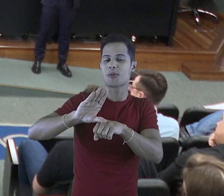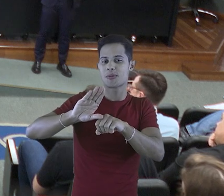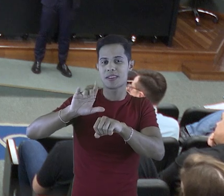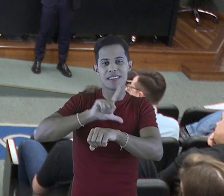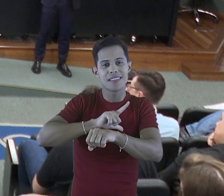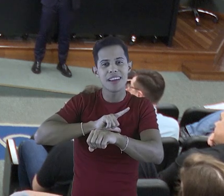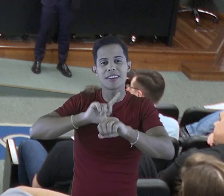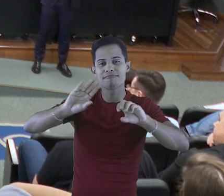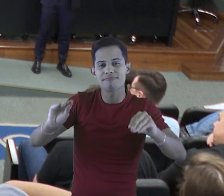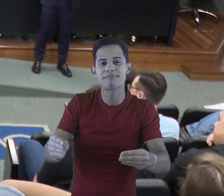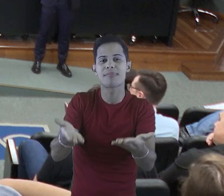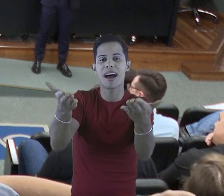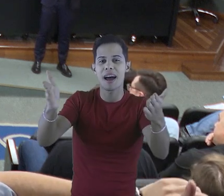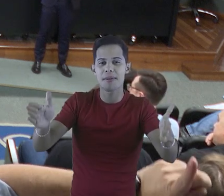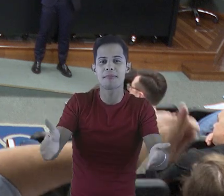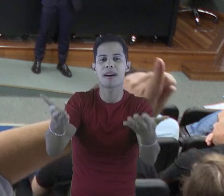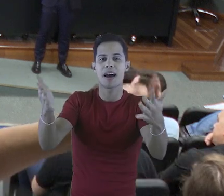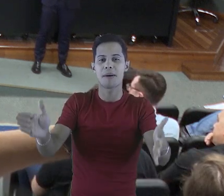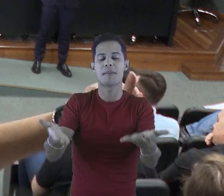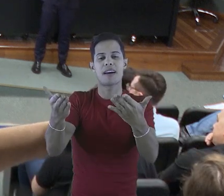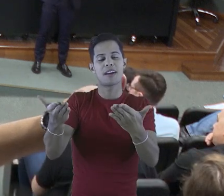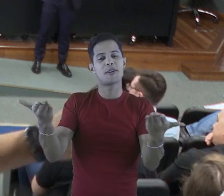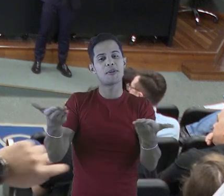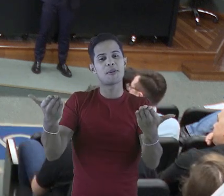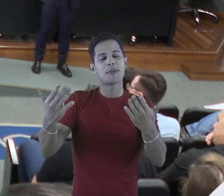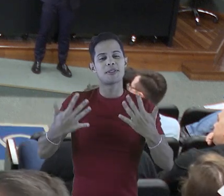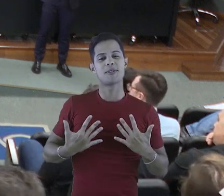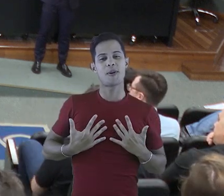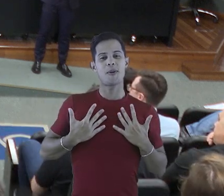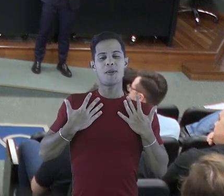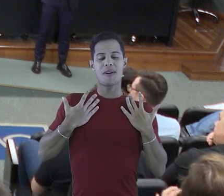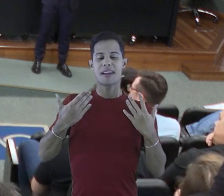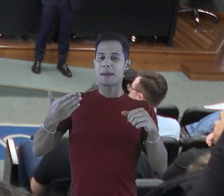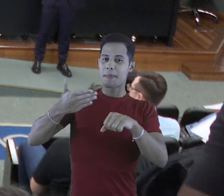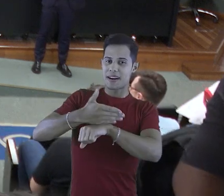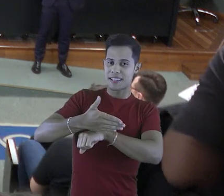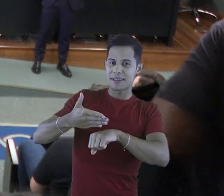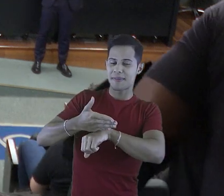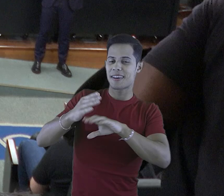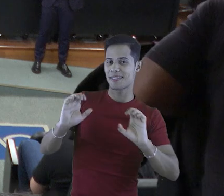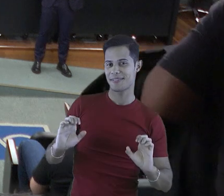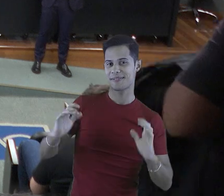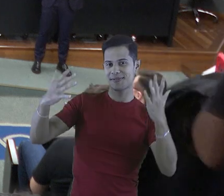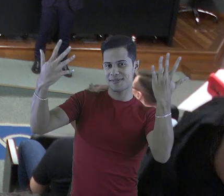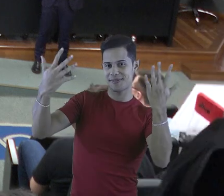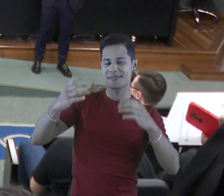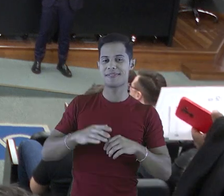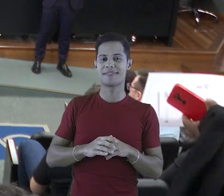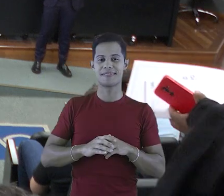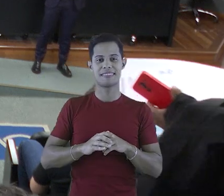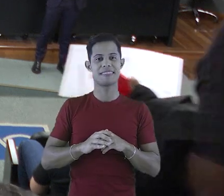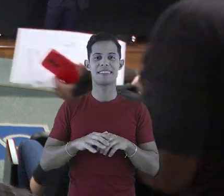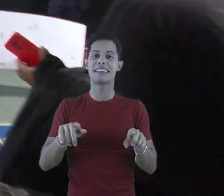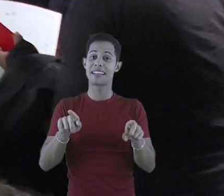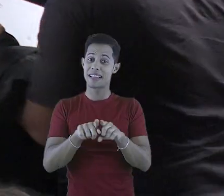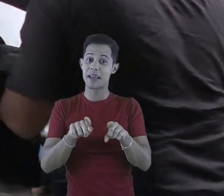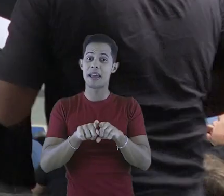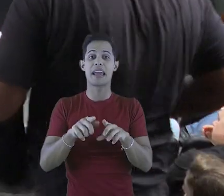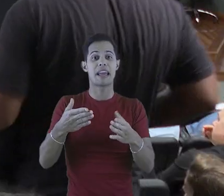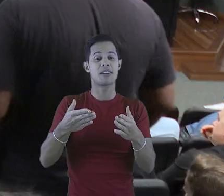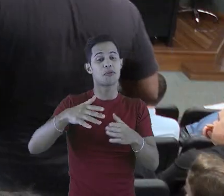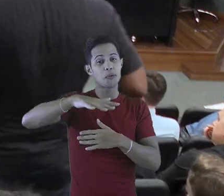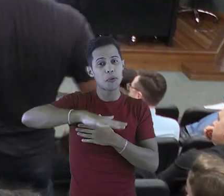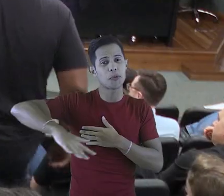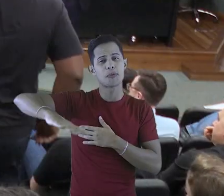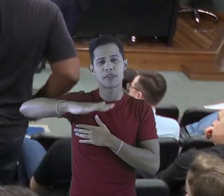nos honra muito em poder estar participando desses eventos, que poucos, muitas vezes, sabem do